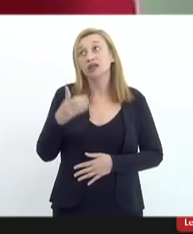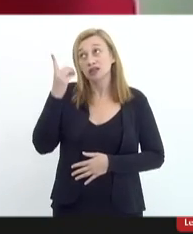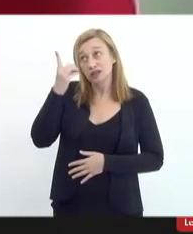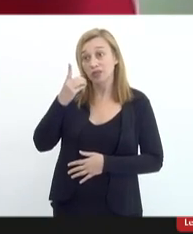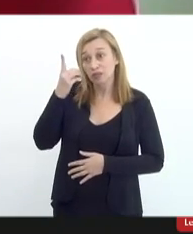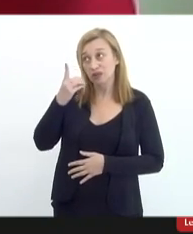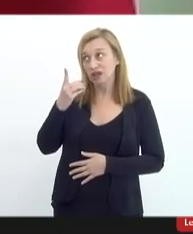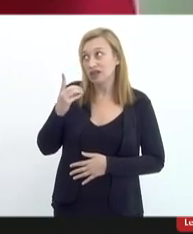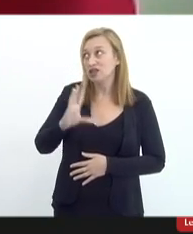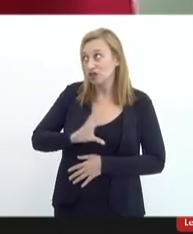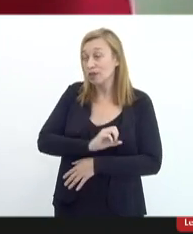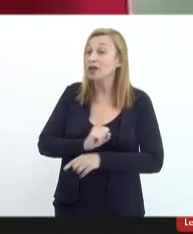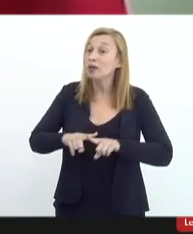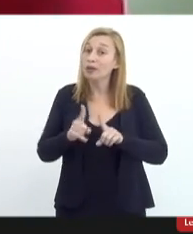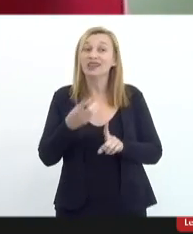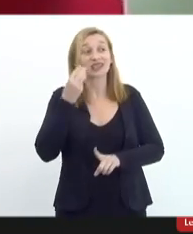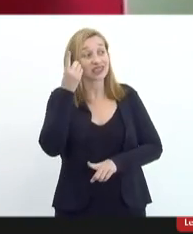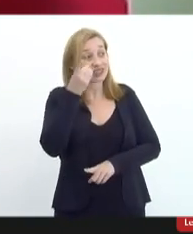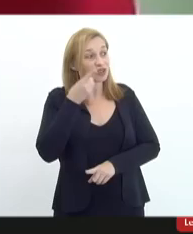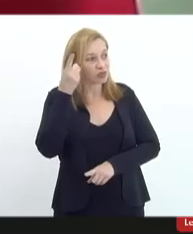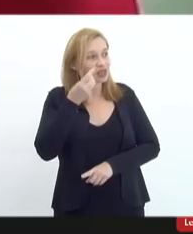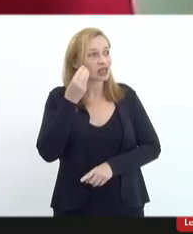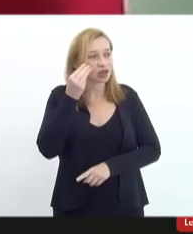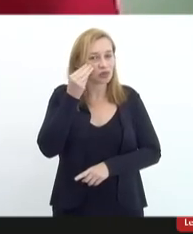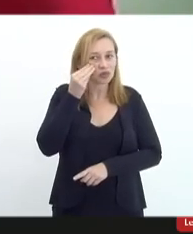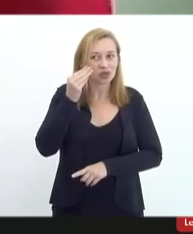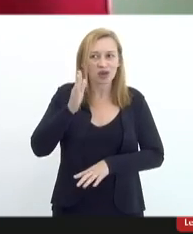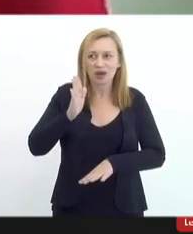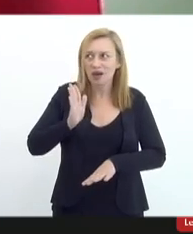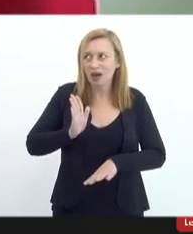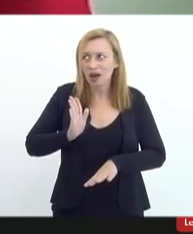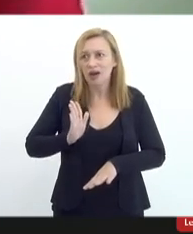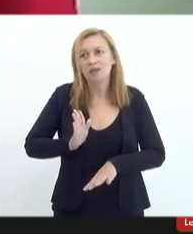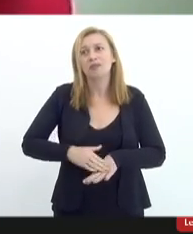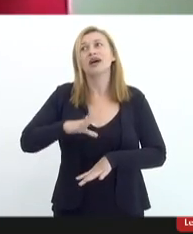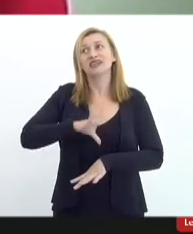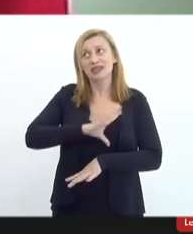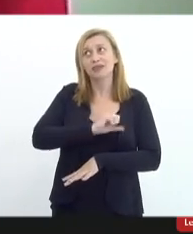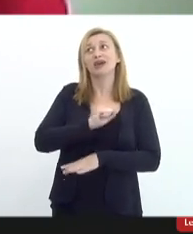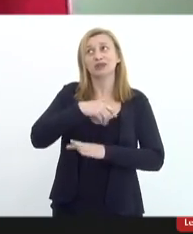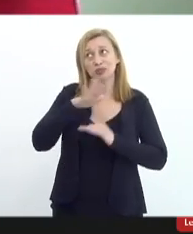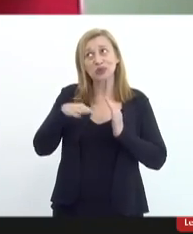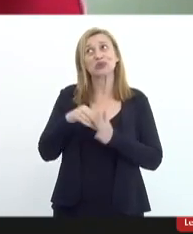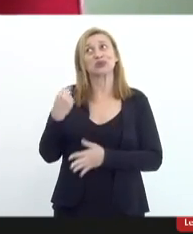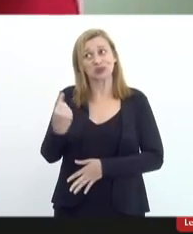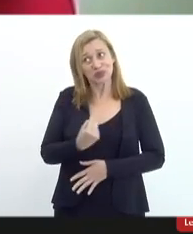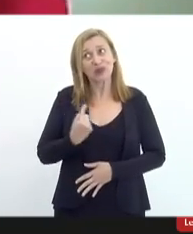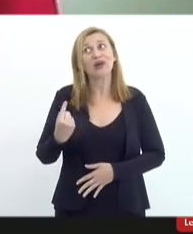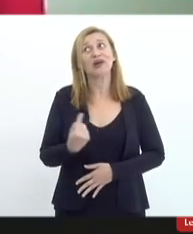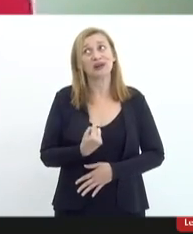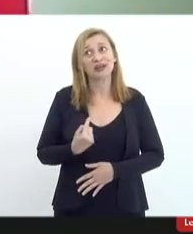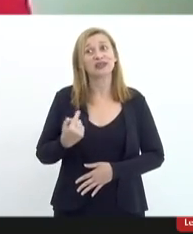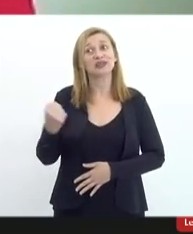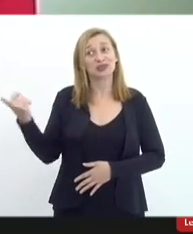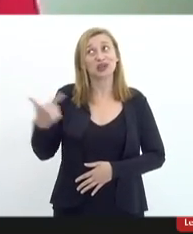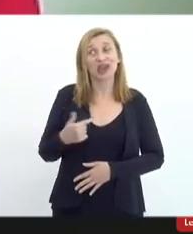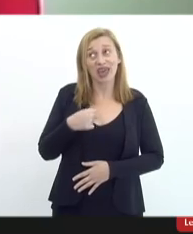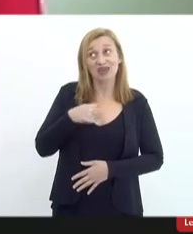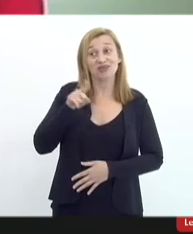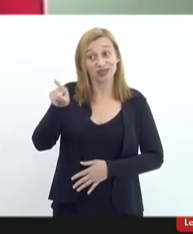seja querido, é que a deputada Mônica Francisco é muito querida por todos nós, muito mais do que eu e você,